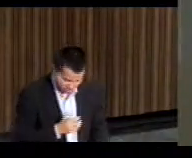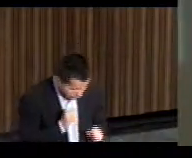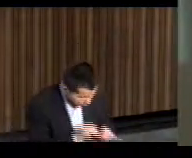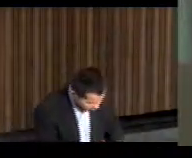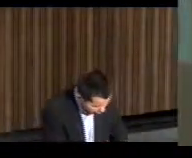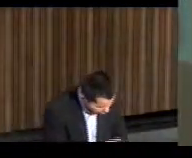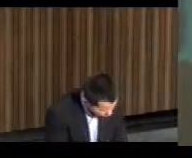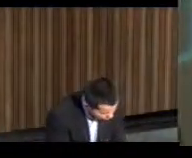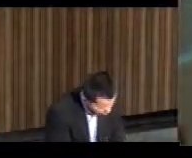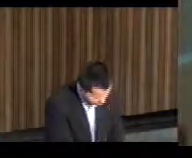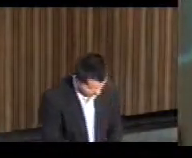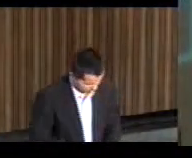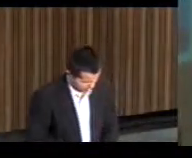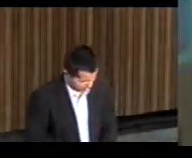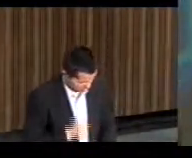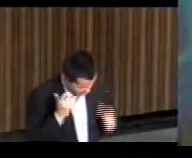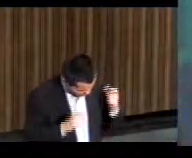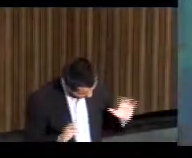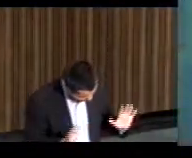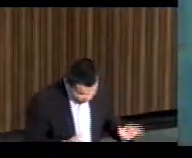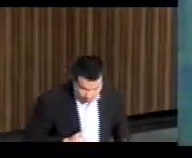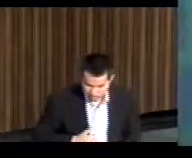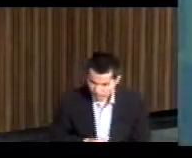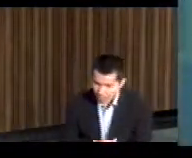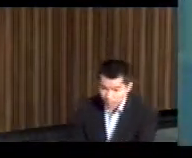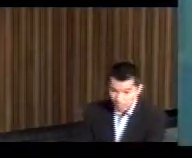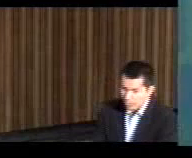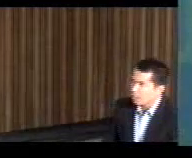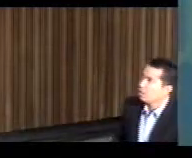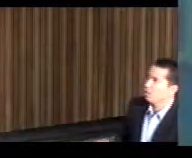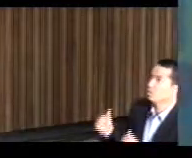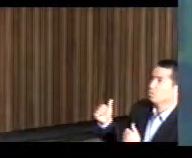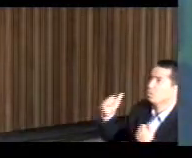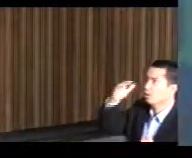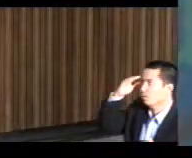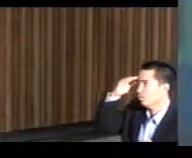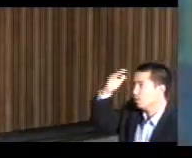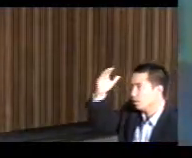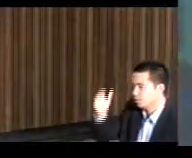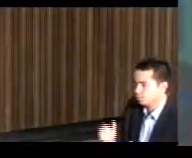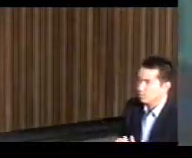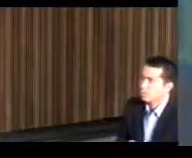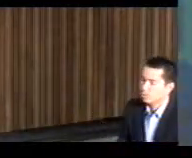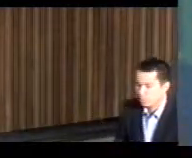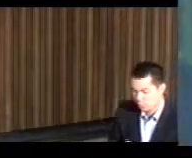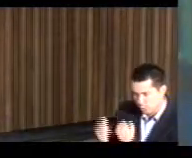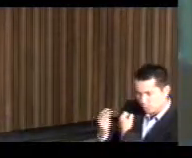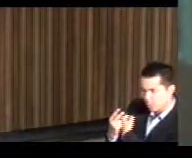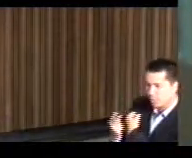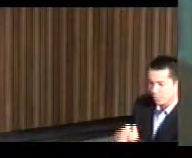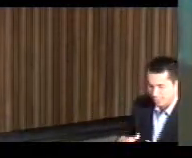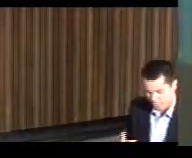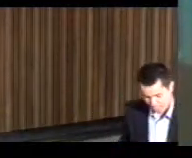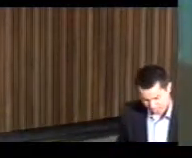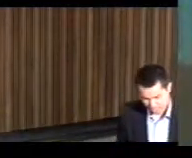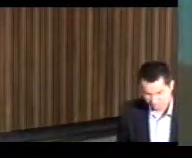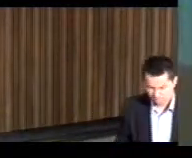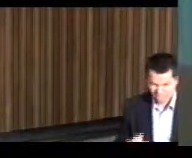Deus que estava fazendo uma aliança com ele. E agora o Senhor está dizendo: será que você entendeu que eu sou o